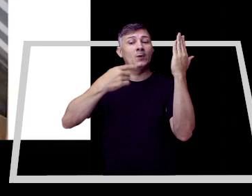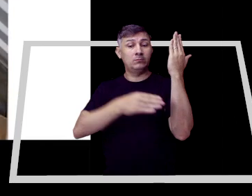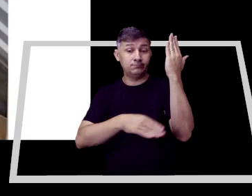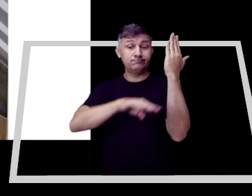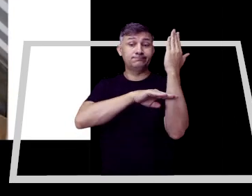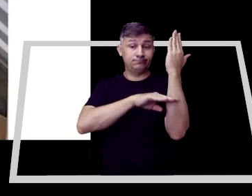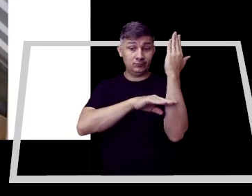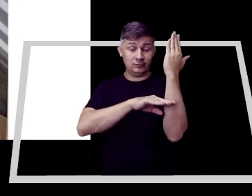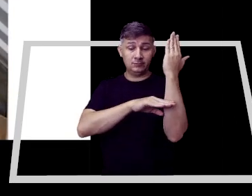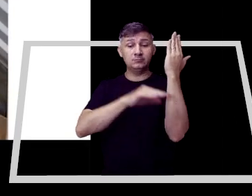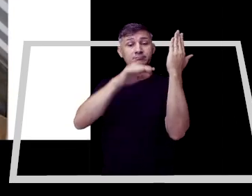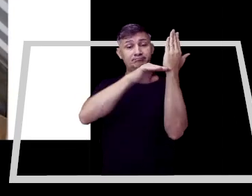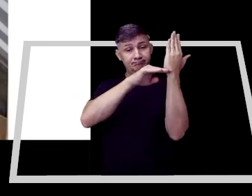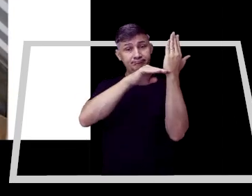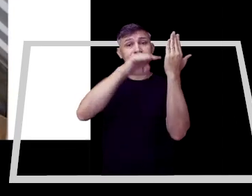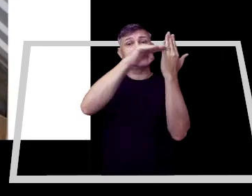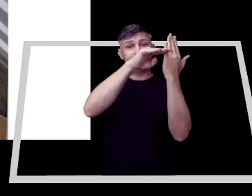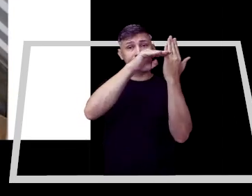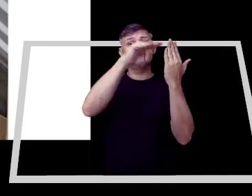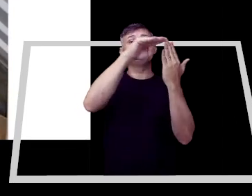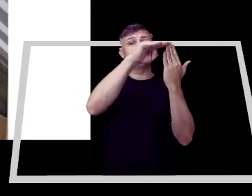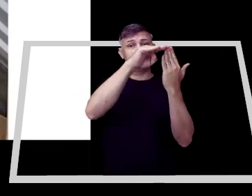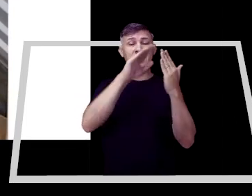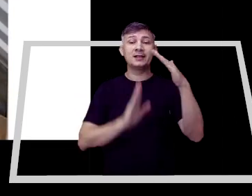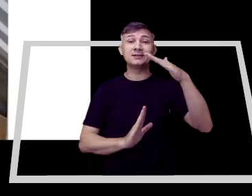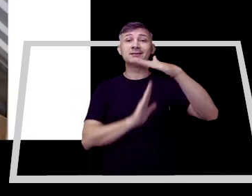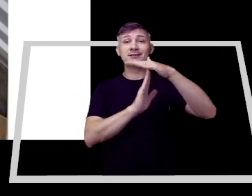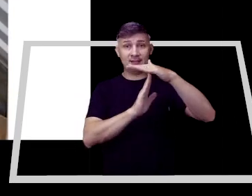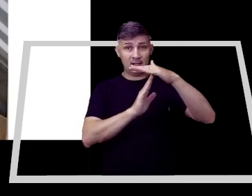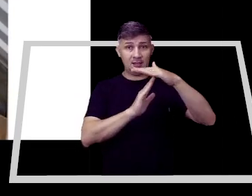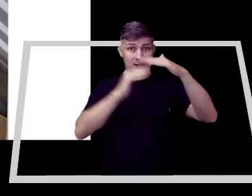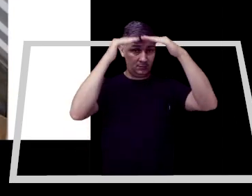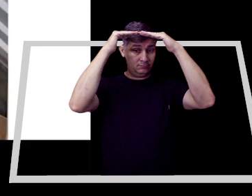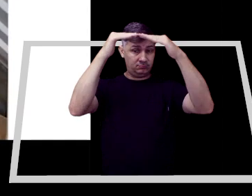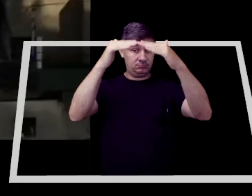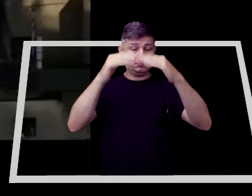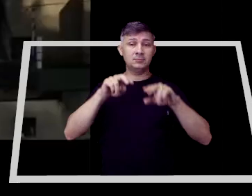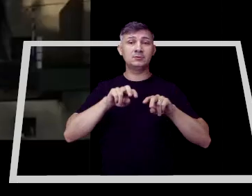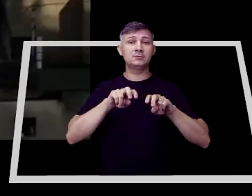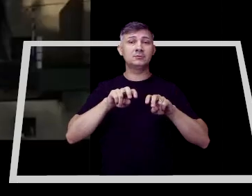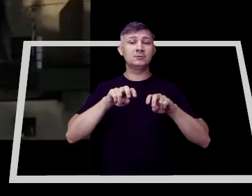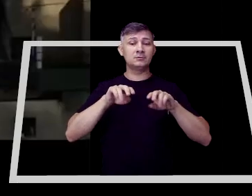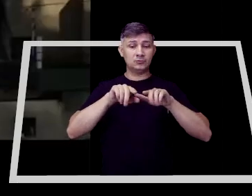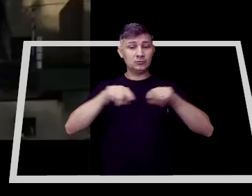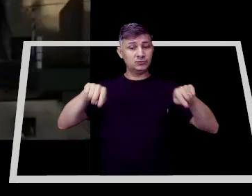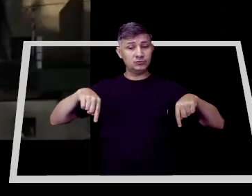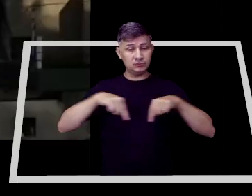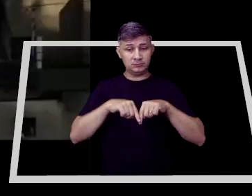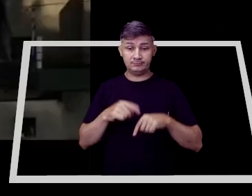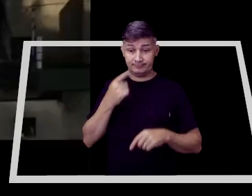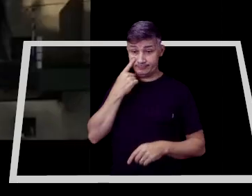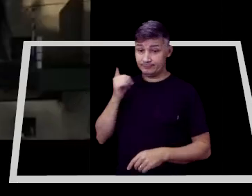maneira, sucessivamente andar até chegar na soleira dos apartamentos. E essa é um